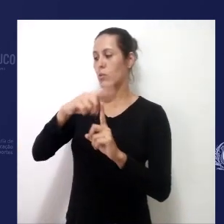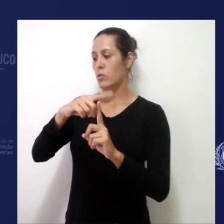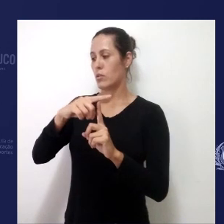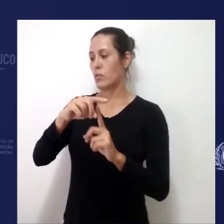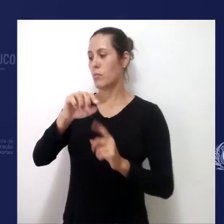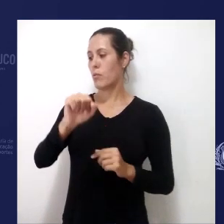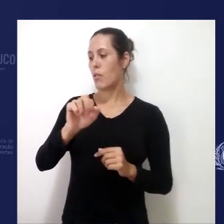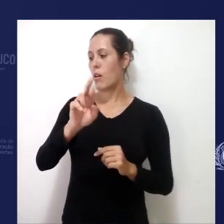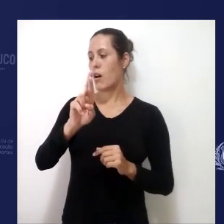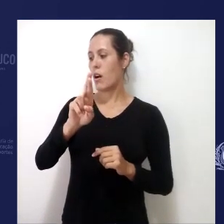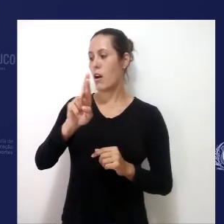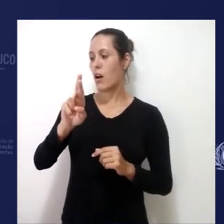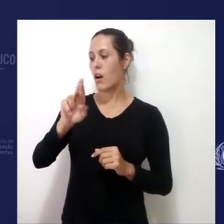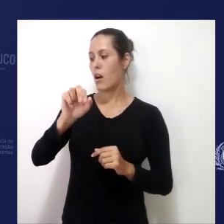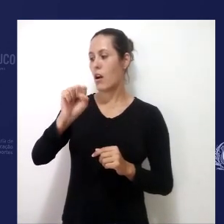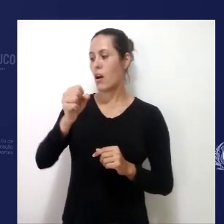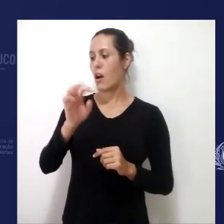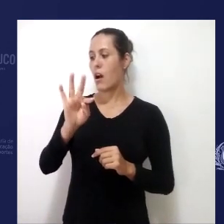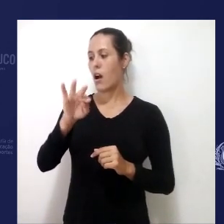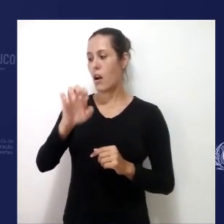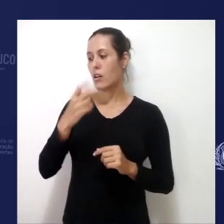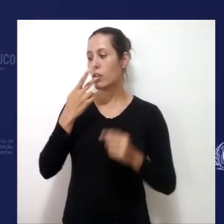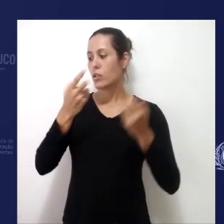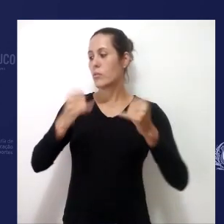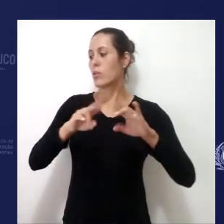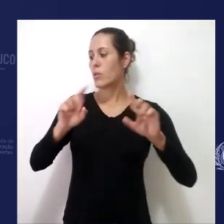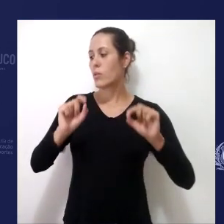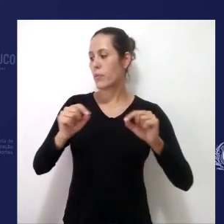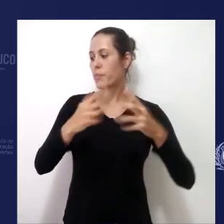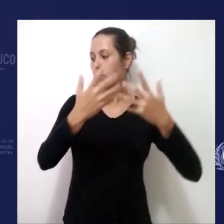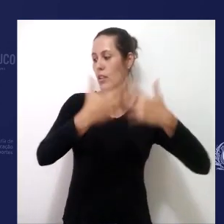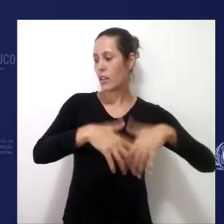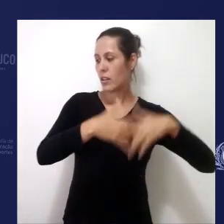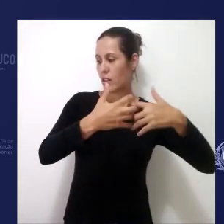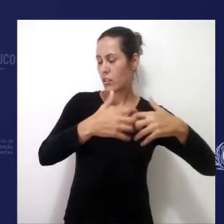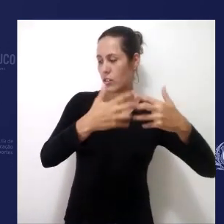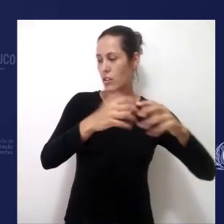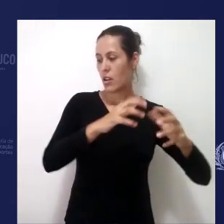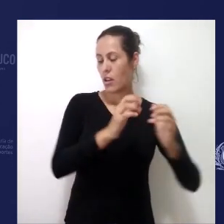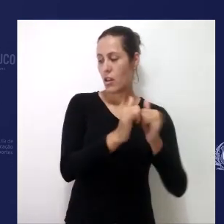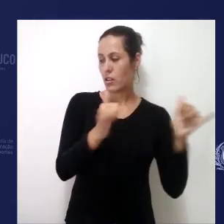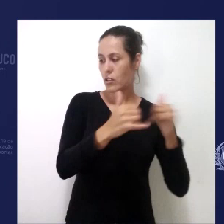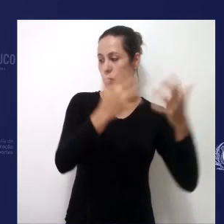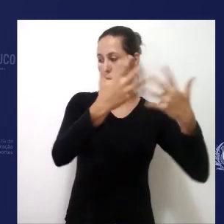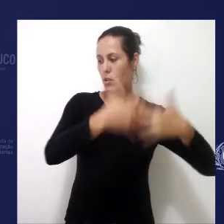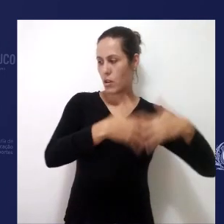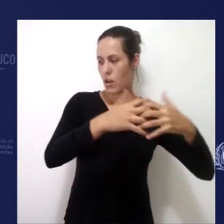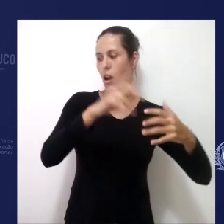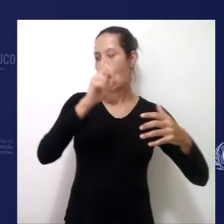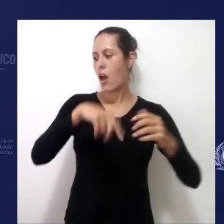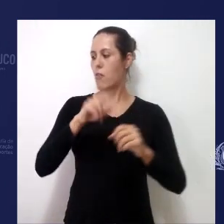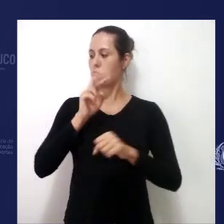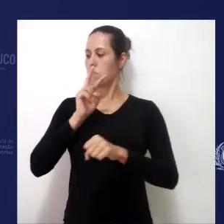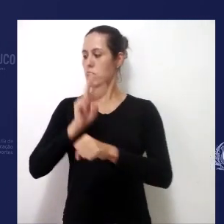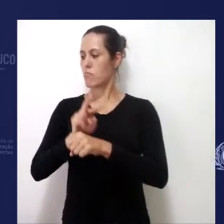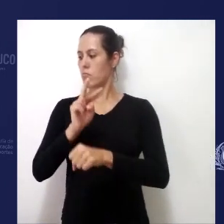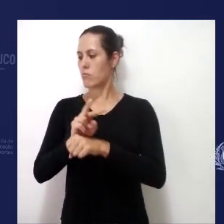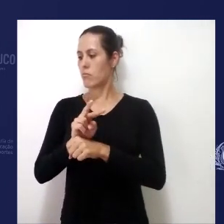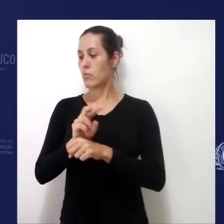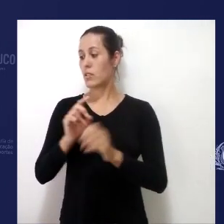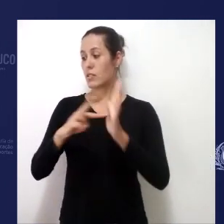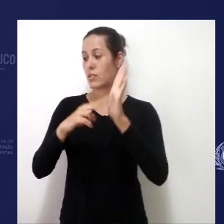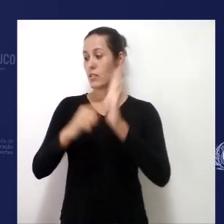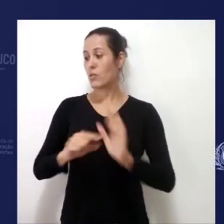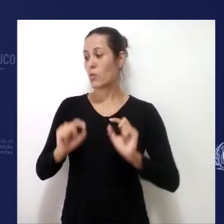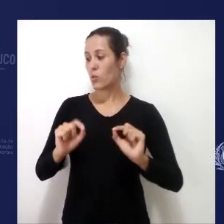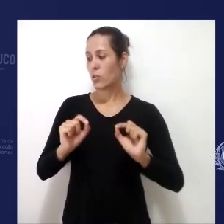Ou seja, quando dizemos que a energia ela é mecânica, ela é conservada. Isso significa que a soma